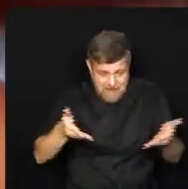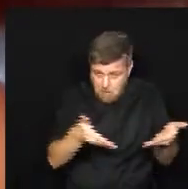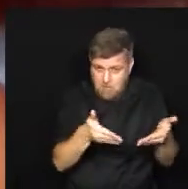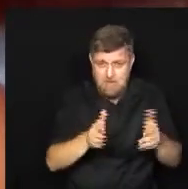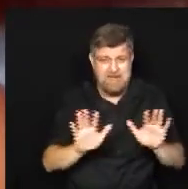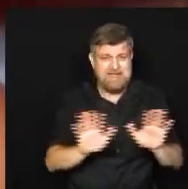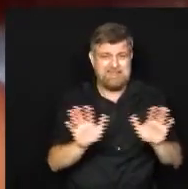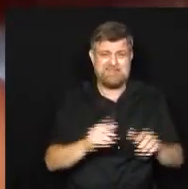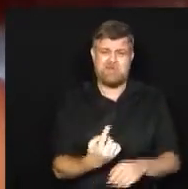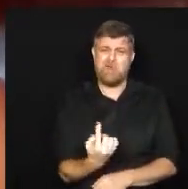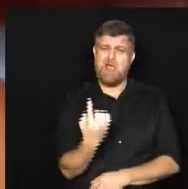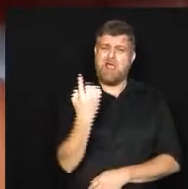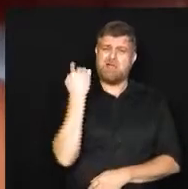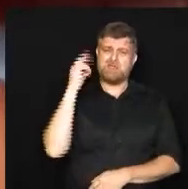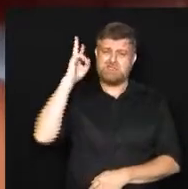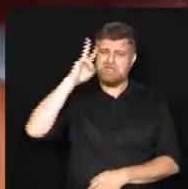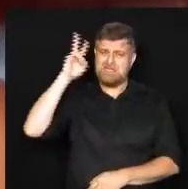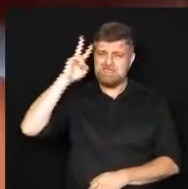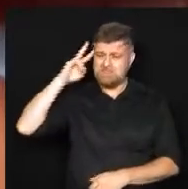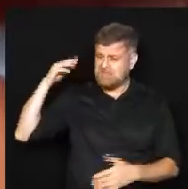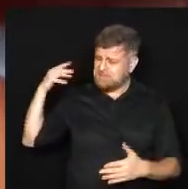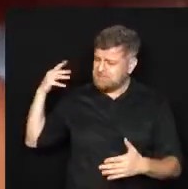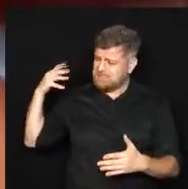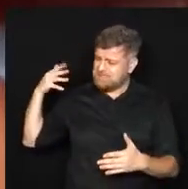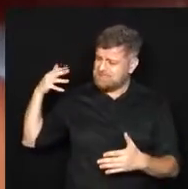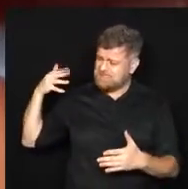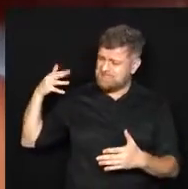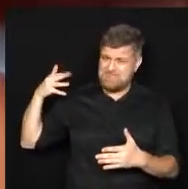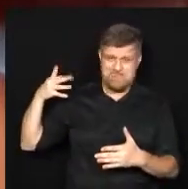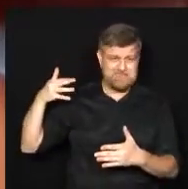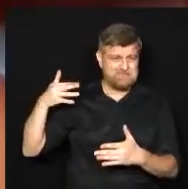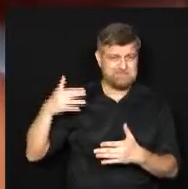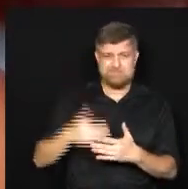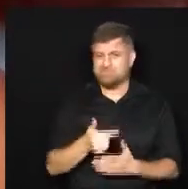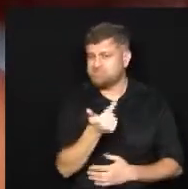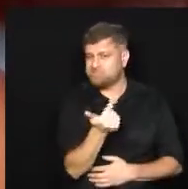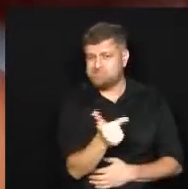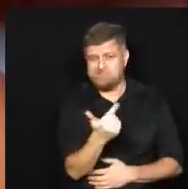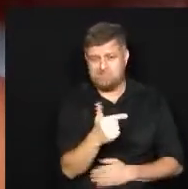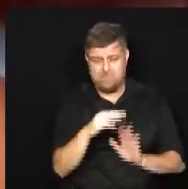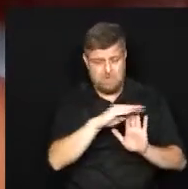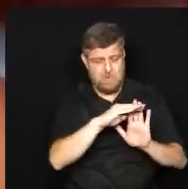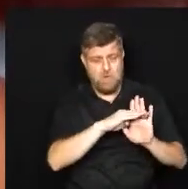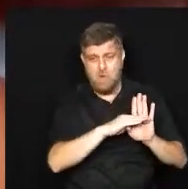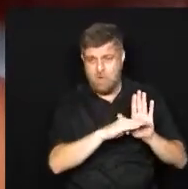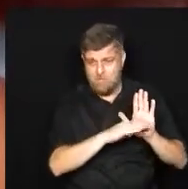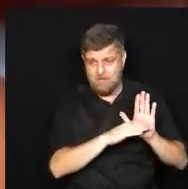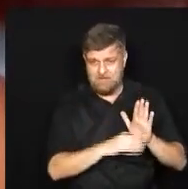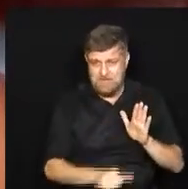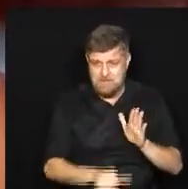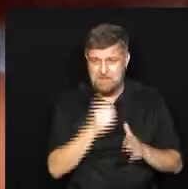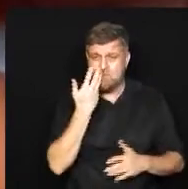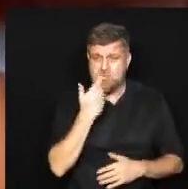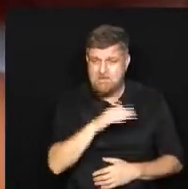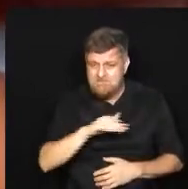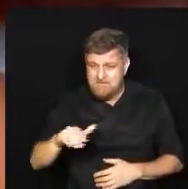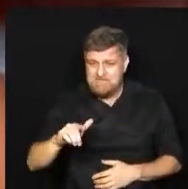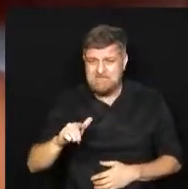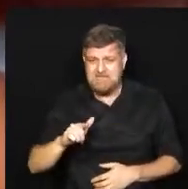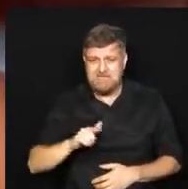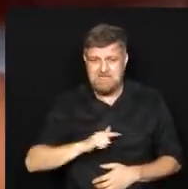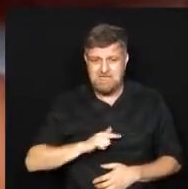hoje. Campinas tem historicamente não tem cumprido a determinação do Plano Municipal da Primeira Infância, que é